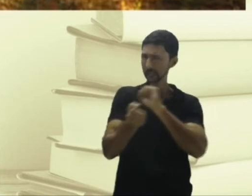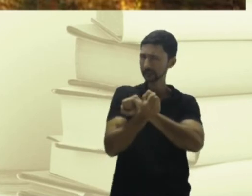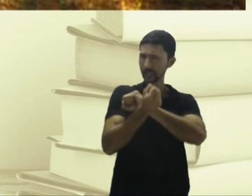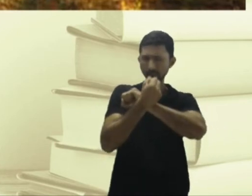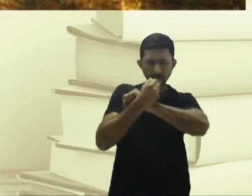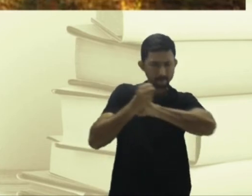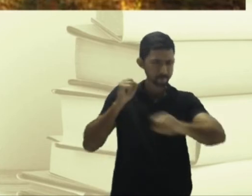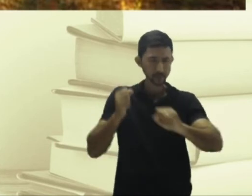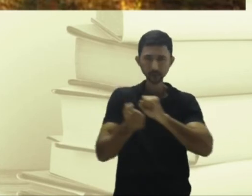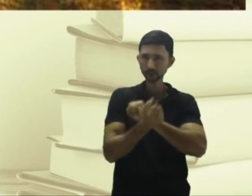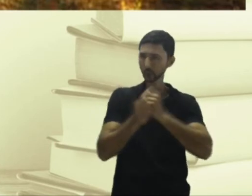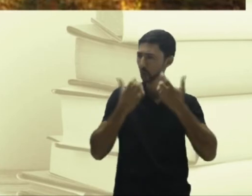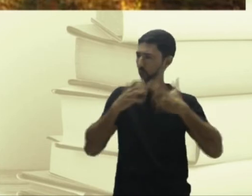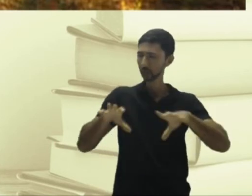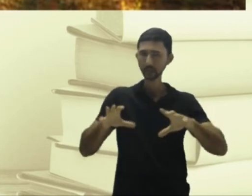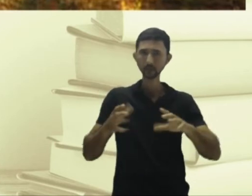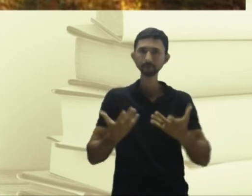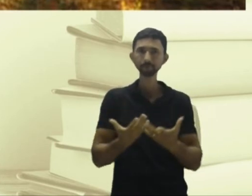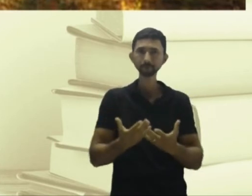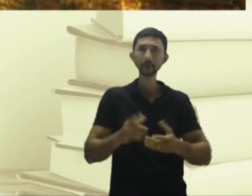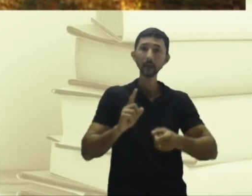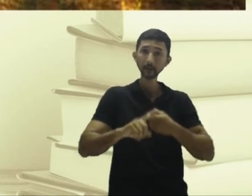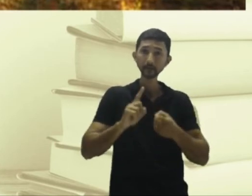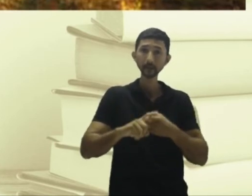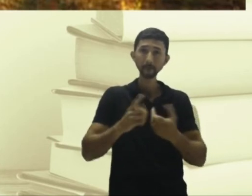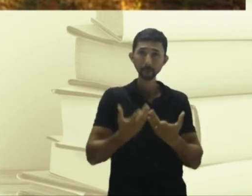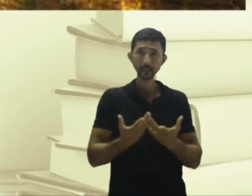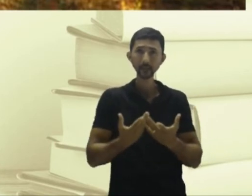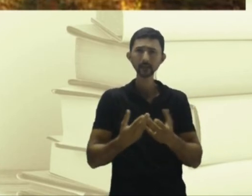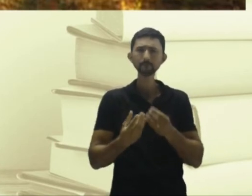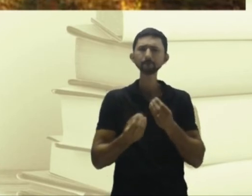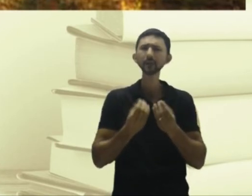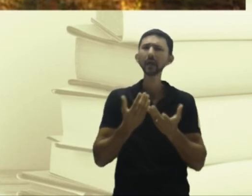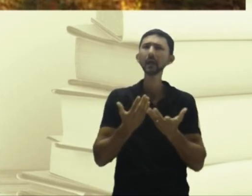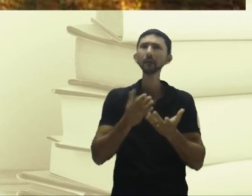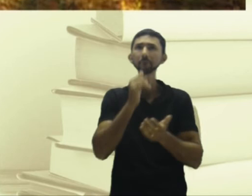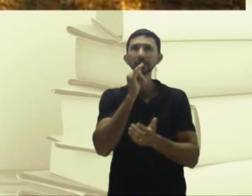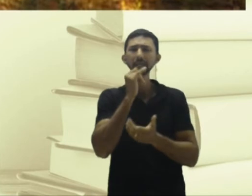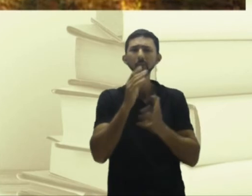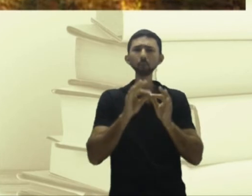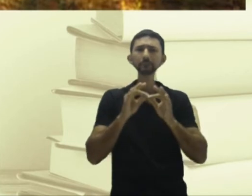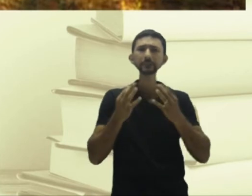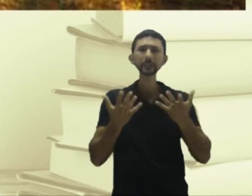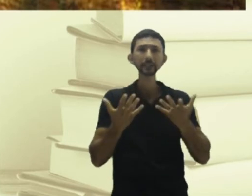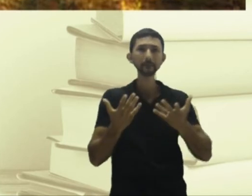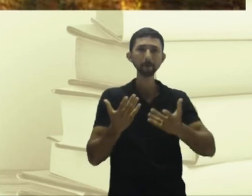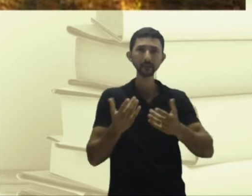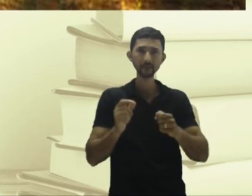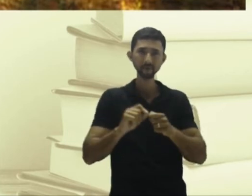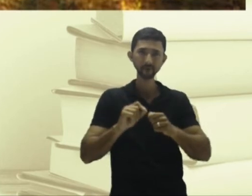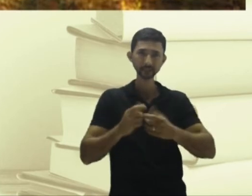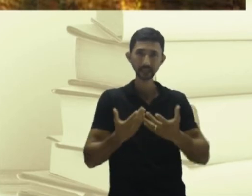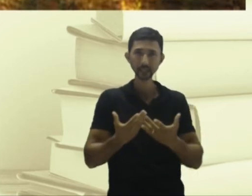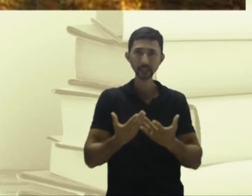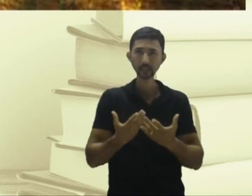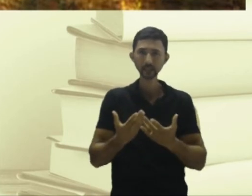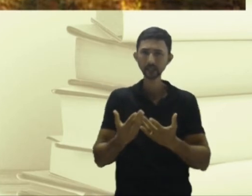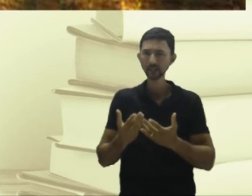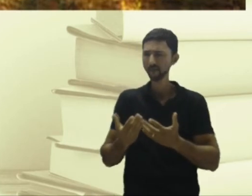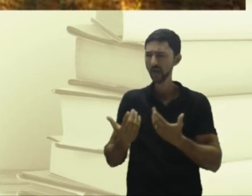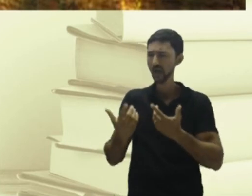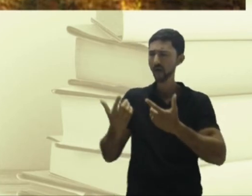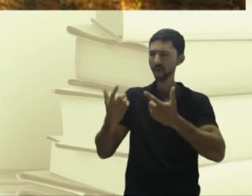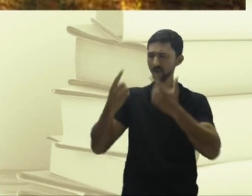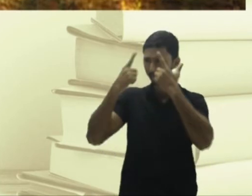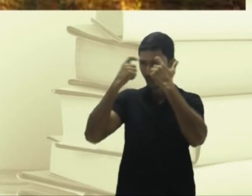contra a sua situação. E tínhamos também aquelas formas mais suaves, digamos assim, não tão